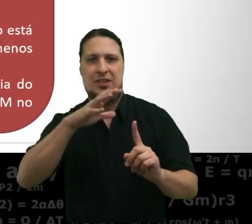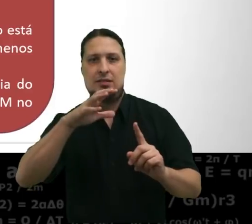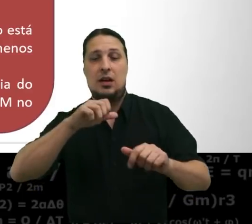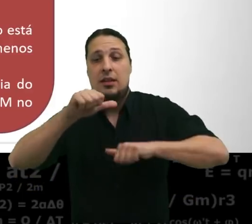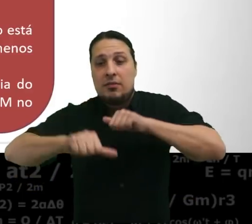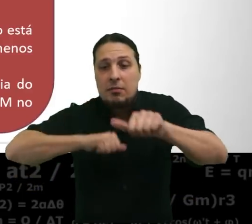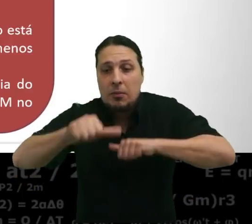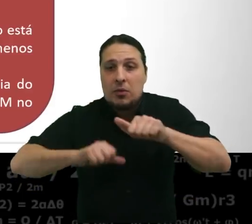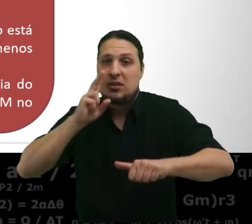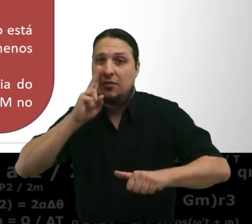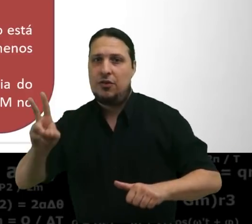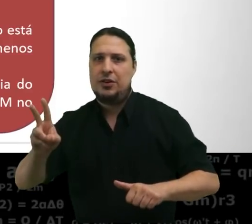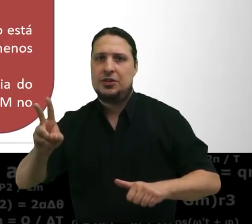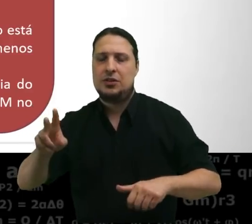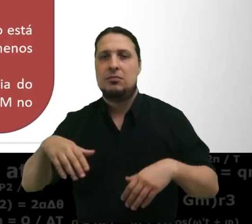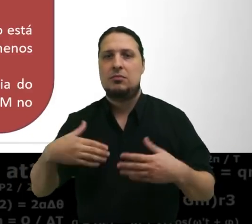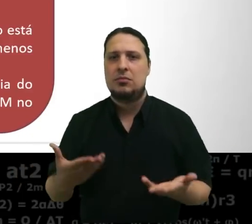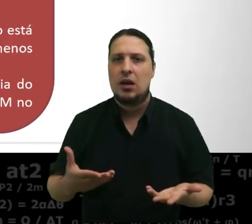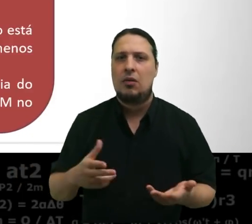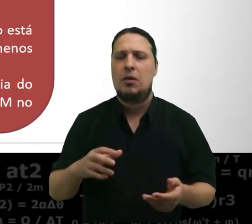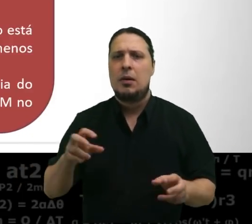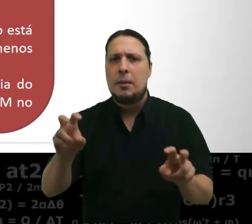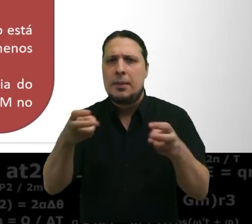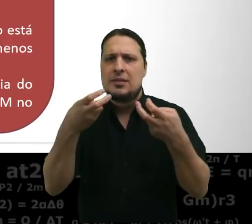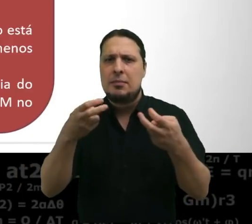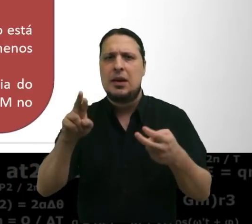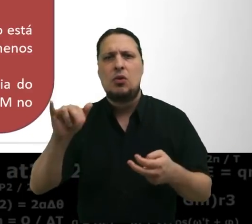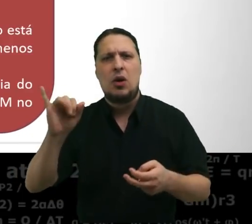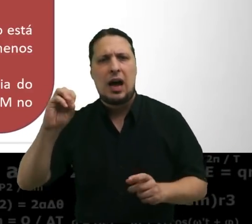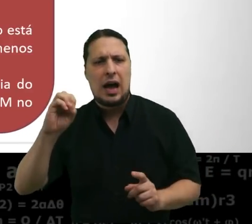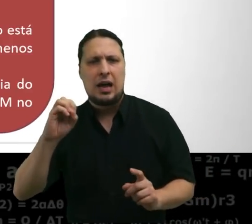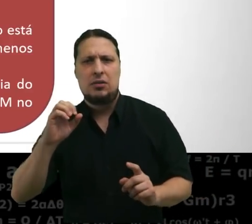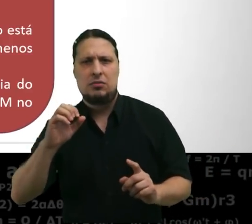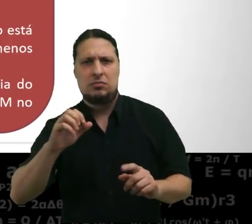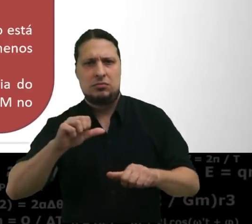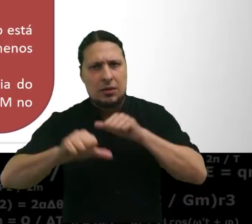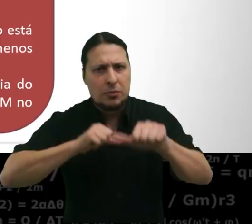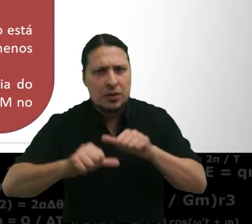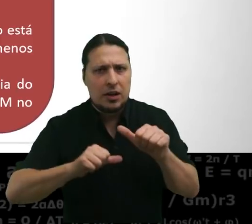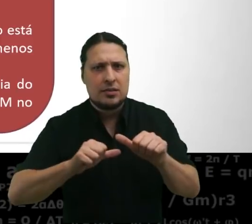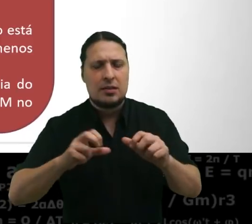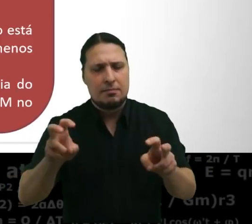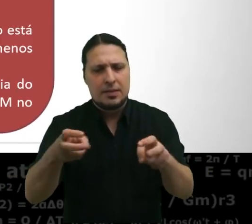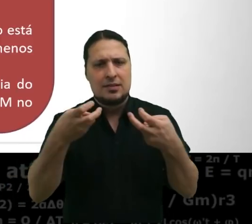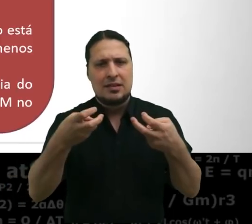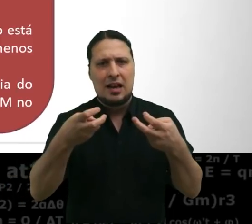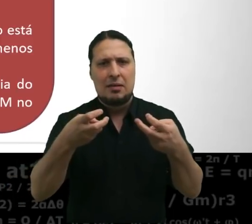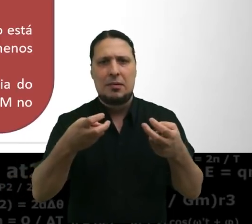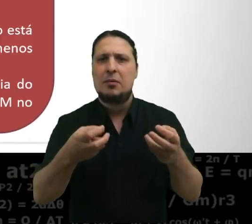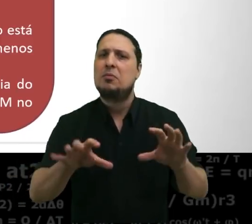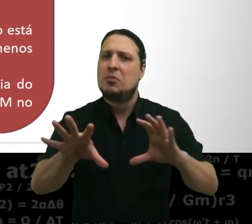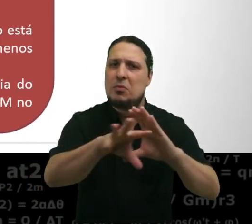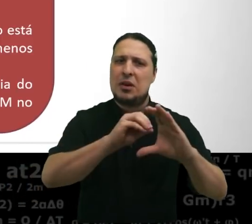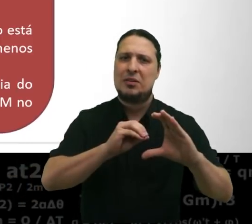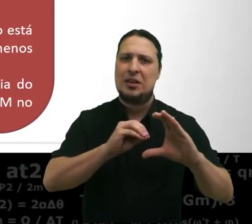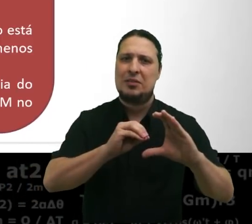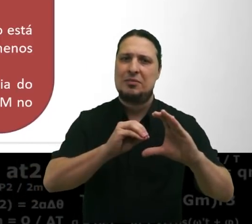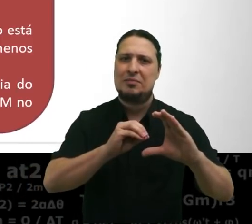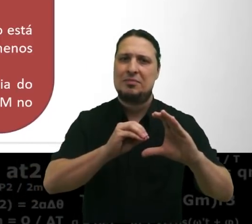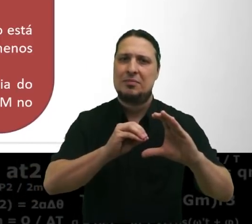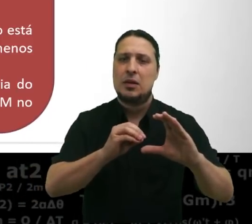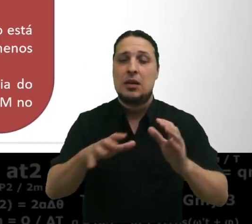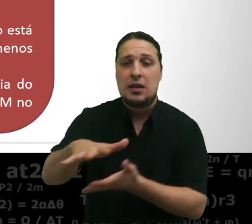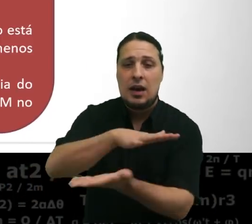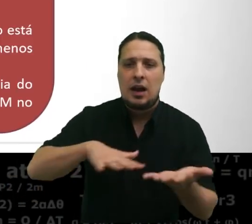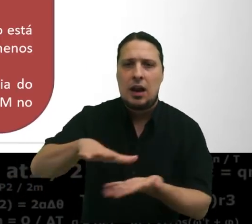energia observada nas galáxias ativas não é devida à fusão nuclear, como no caso das estrelas. Tá? E evidências observacionais indicam